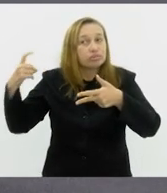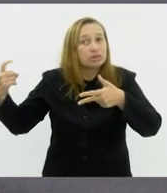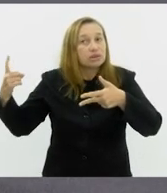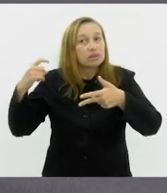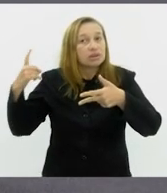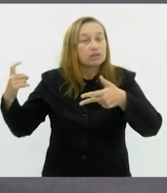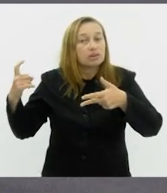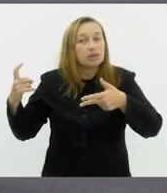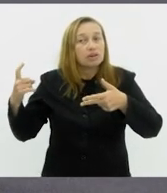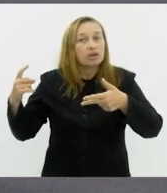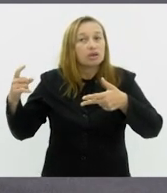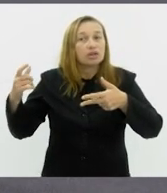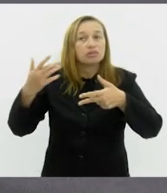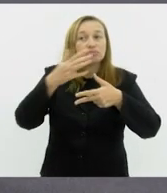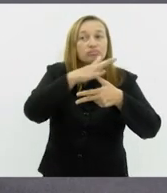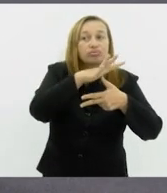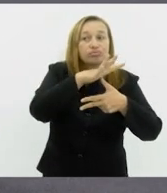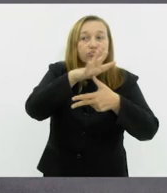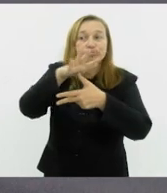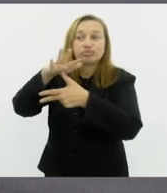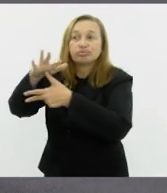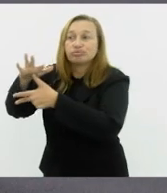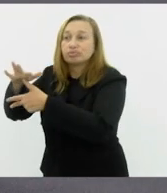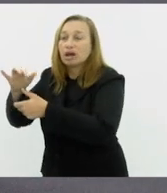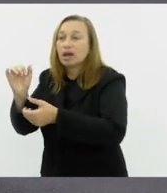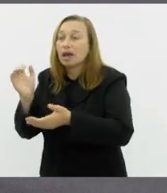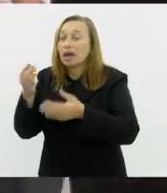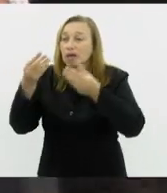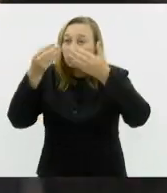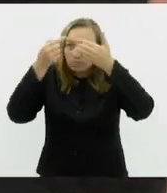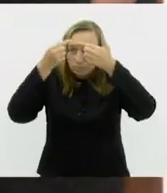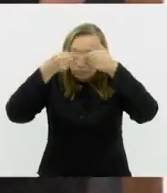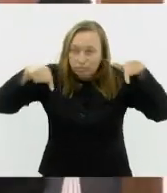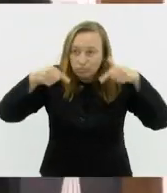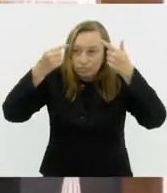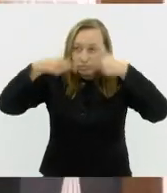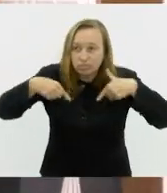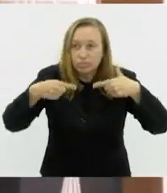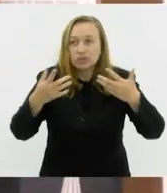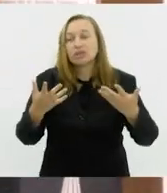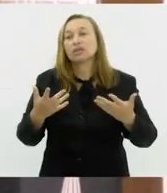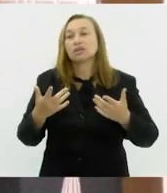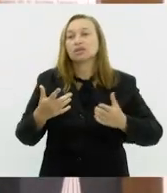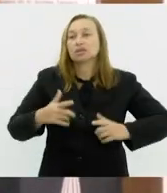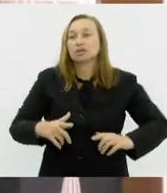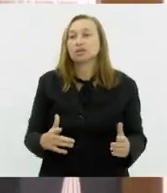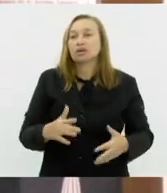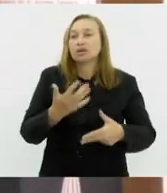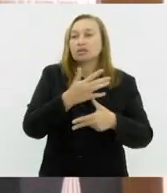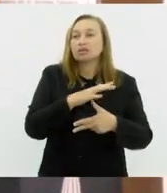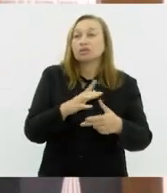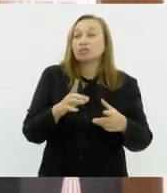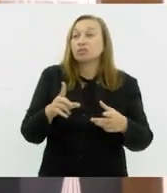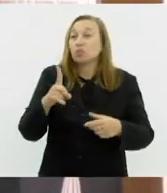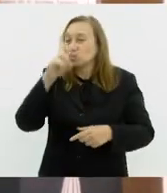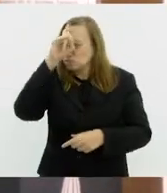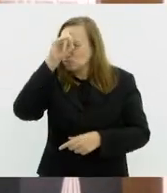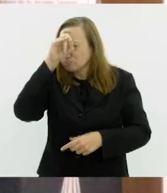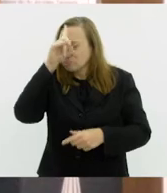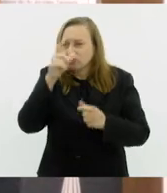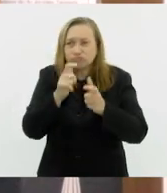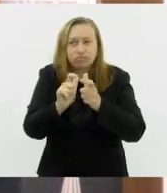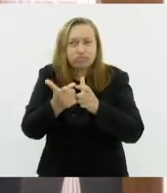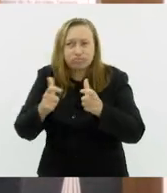centro cirúrgico do Hospital da Lagoa, porque me desconcentrava. É uma região repleta de hospitais, repleta